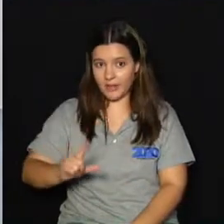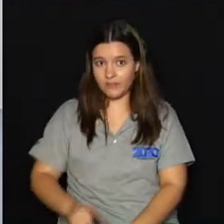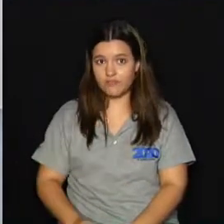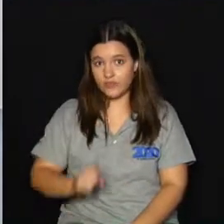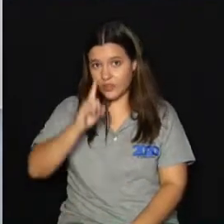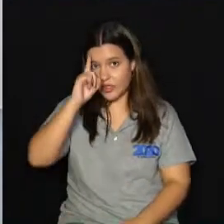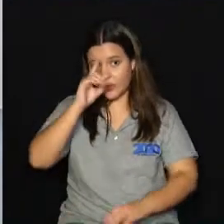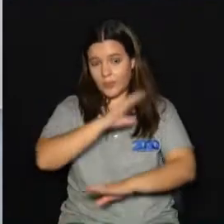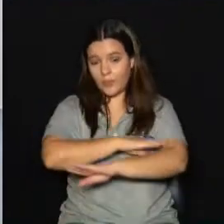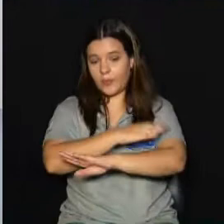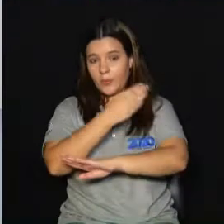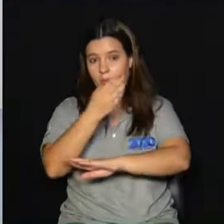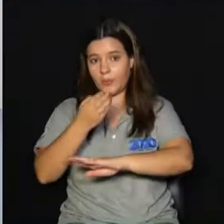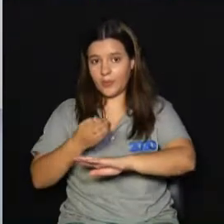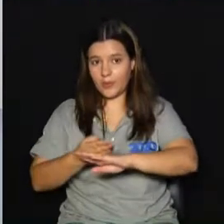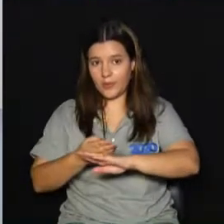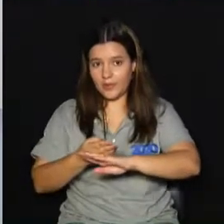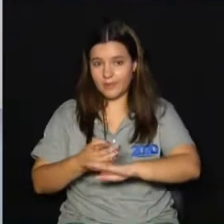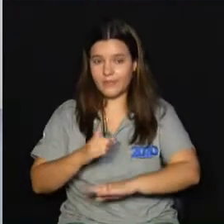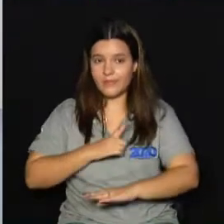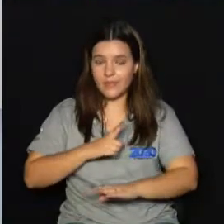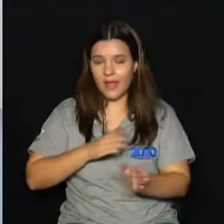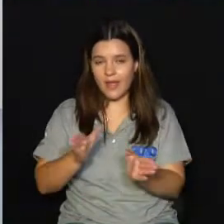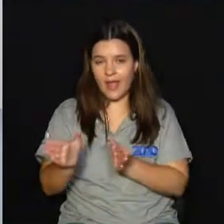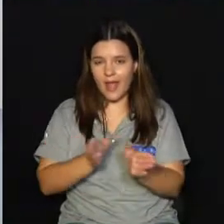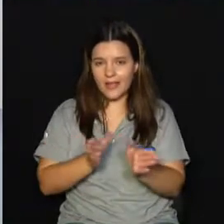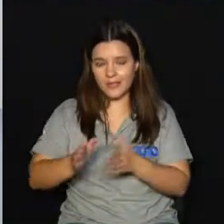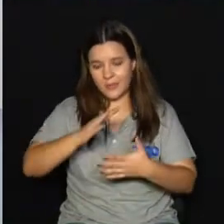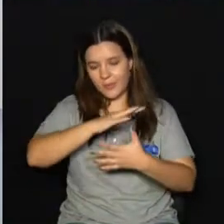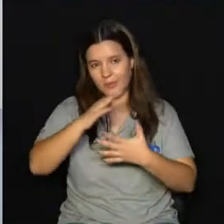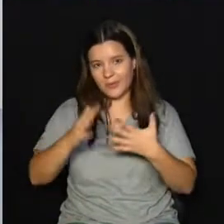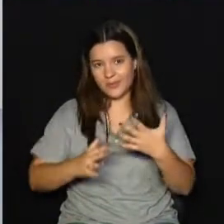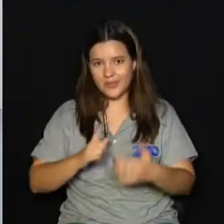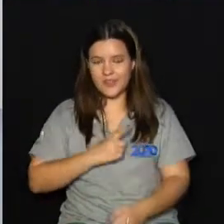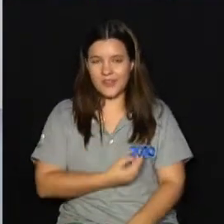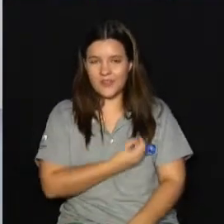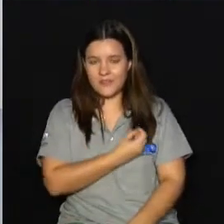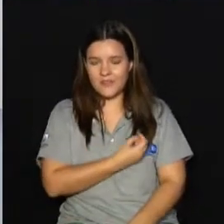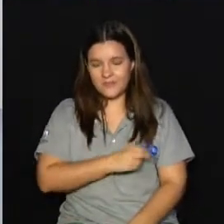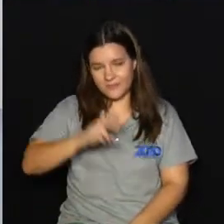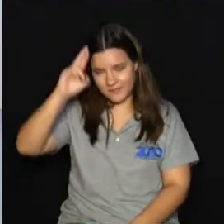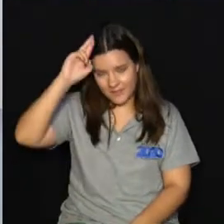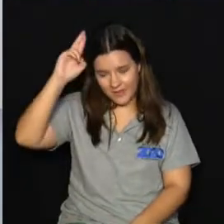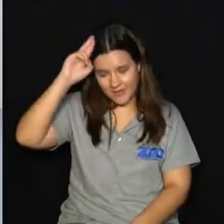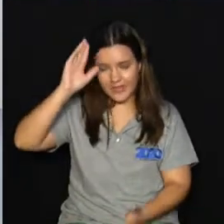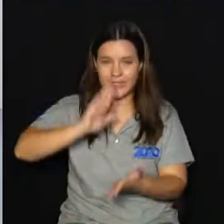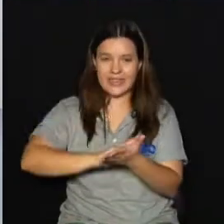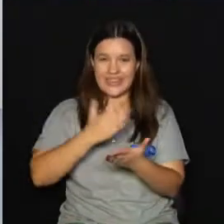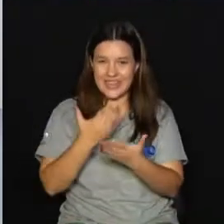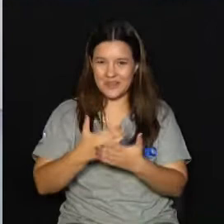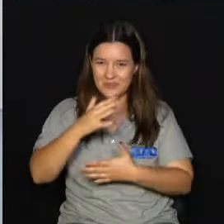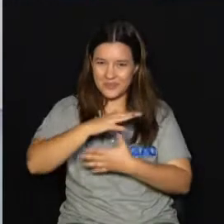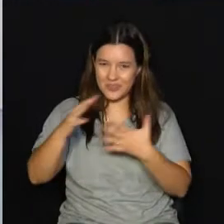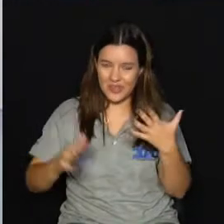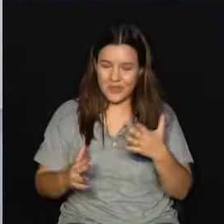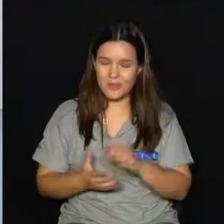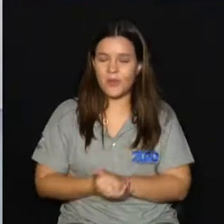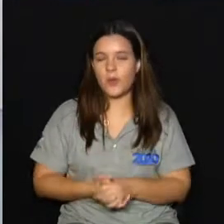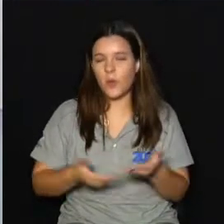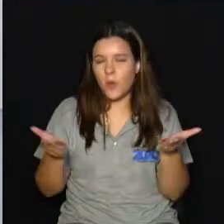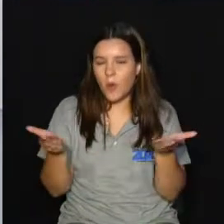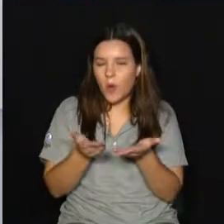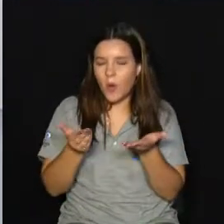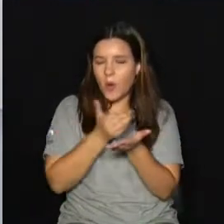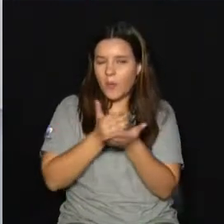dia, 100% do tempo, com acessibilidade, agora aqui com a Rafaela Prata. Bom, no dia de hoje, desde